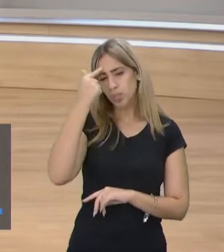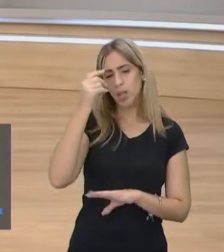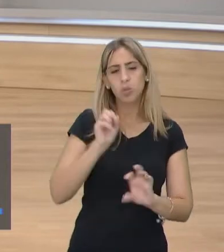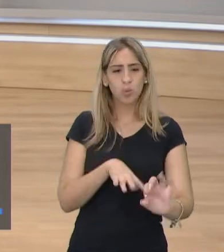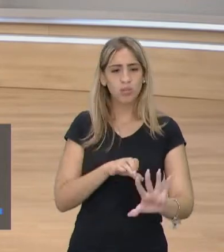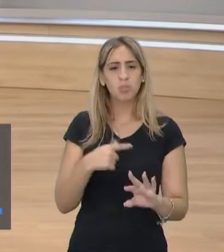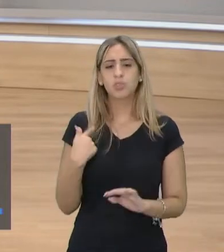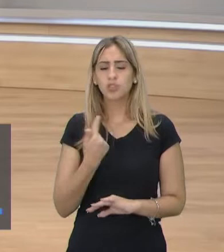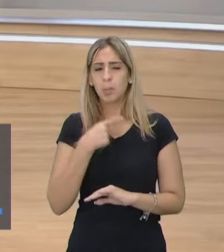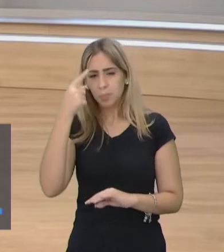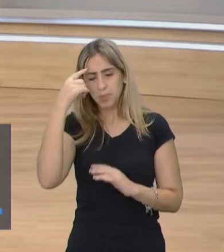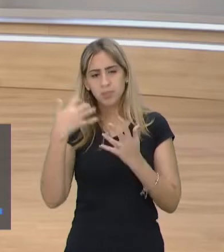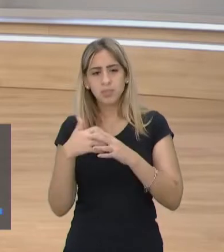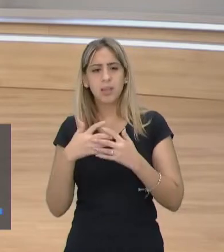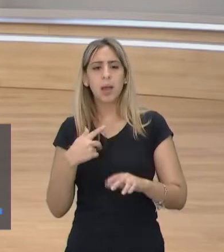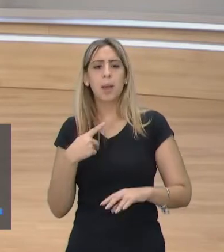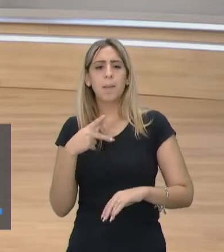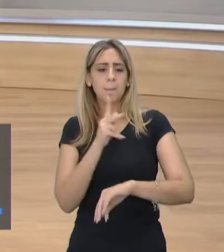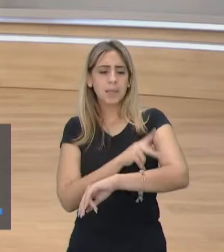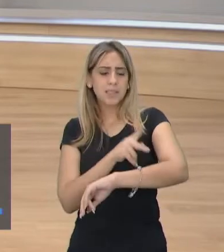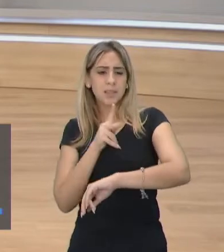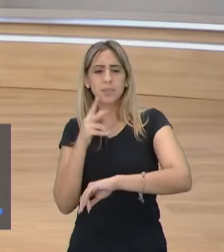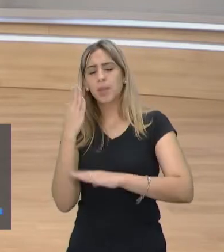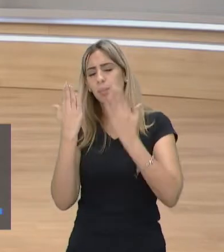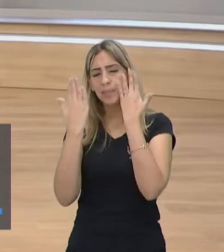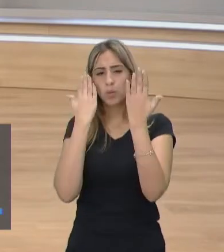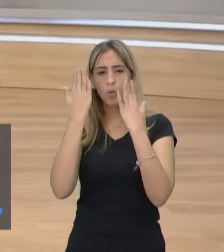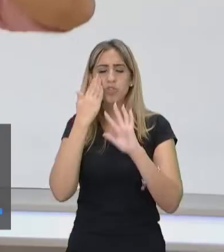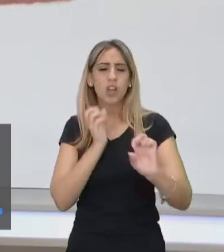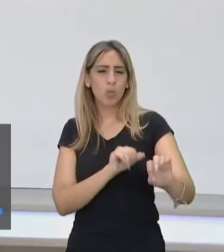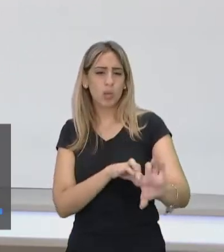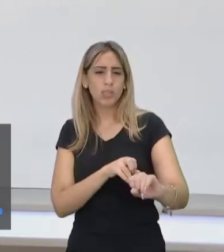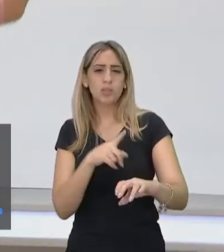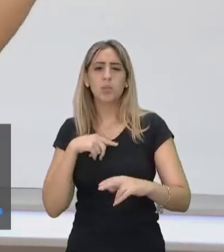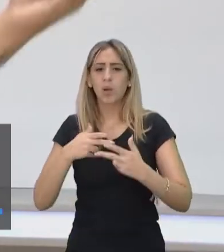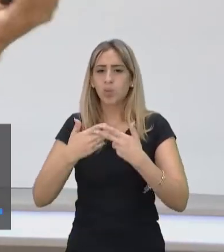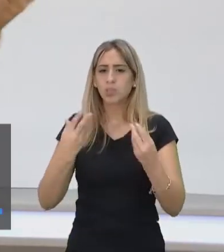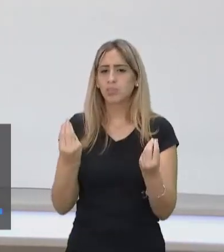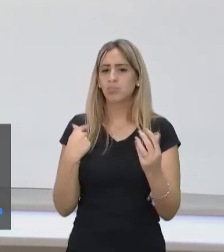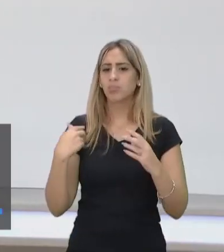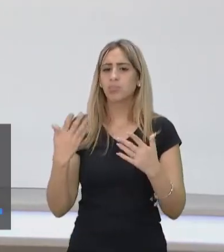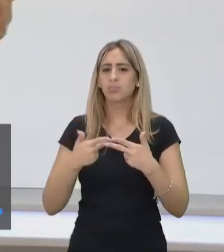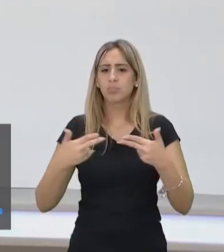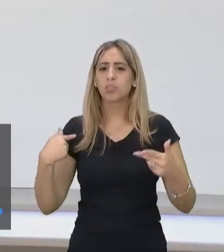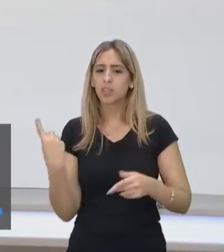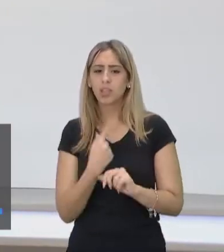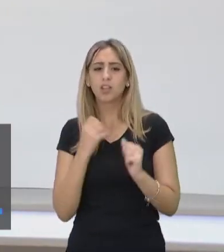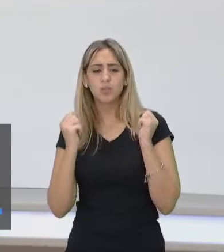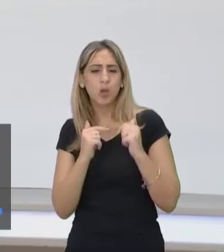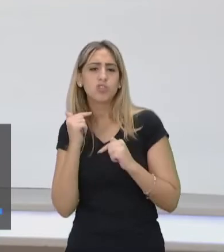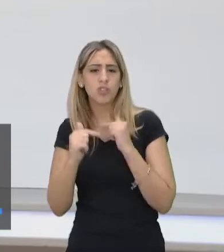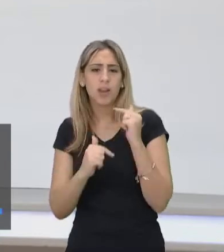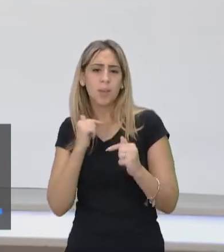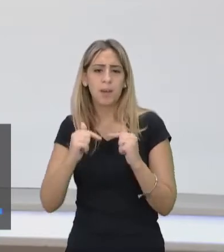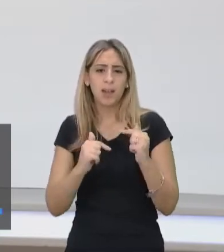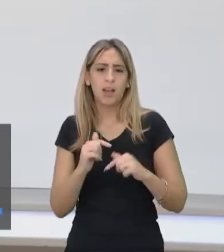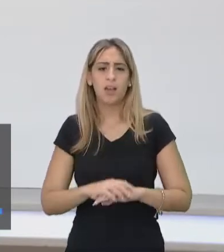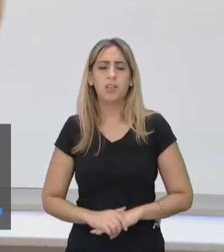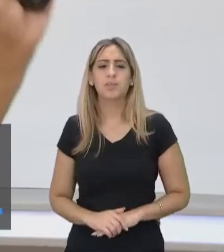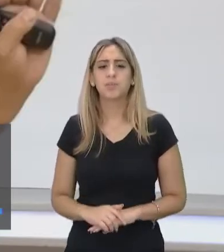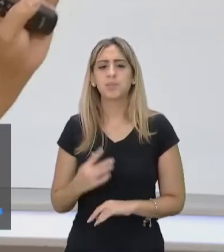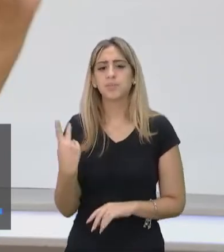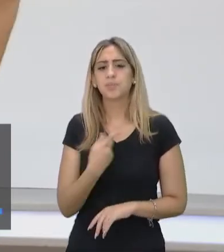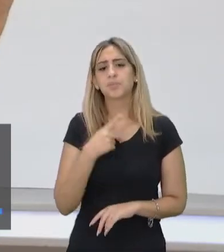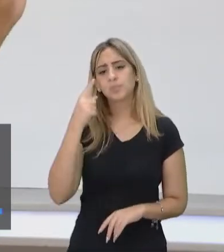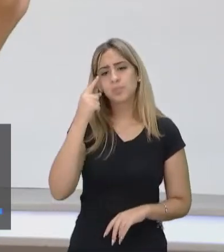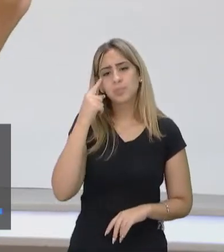gente vai estudar psicologia da educação também. Então tem uma gama muito grande de coisas que a gente pode trabalhar quando a gente... Isso só